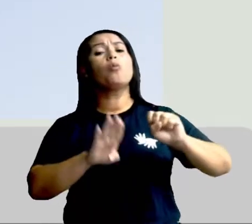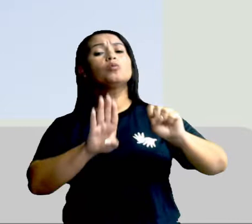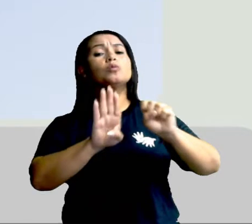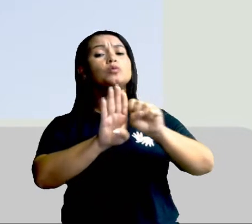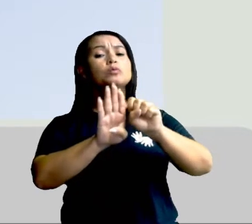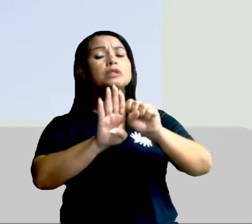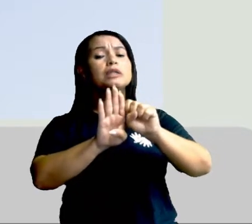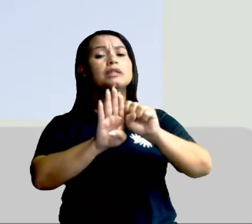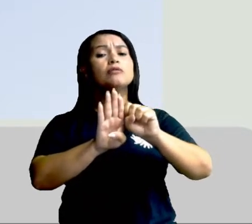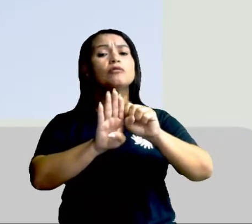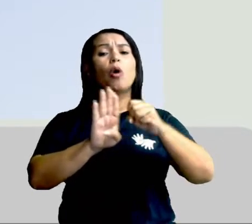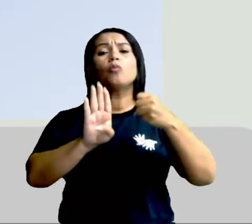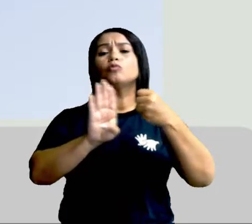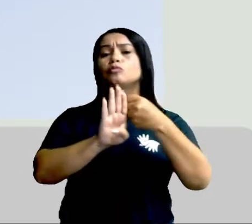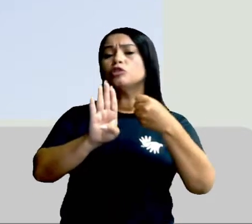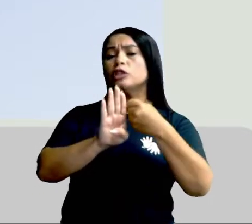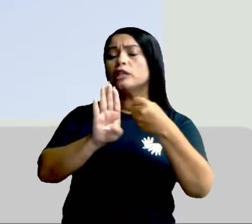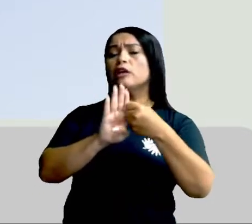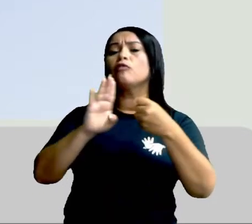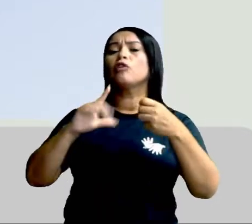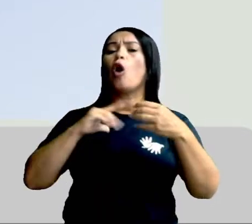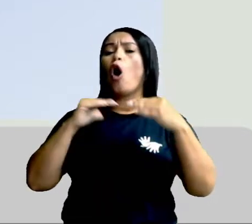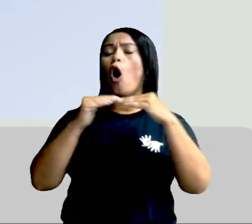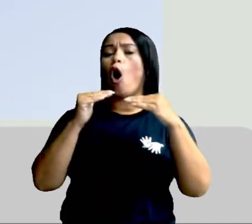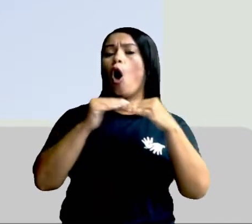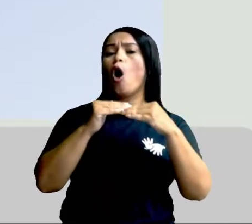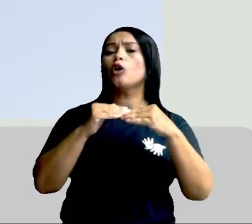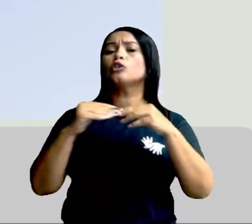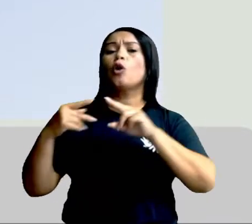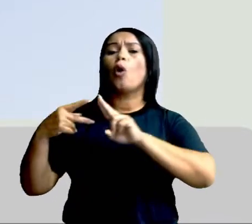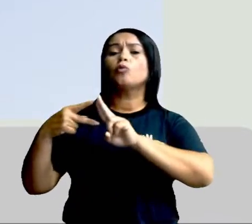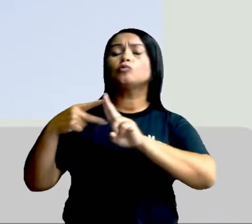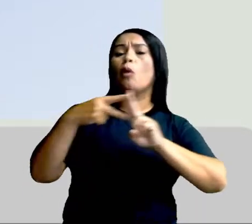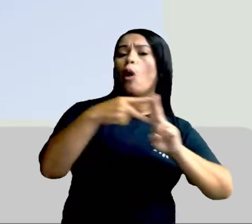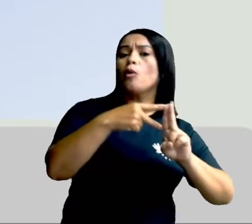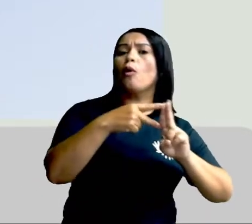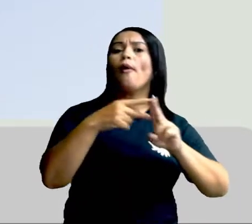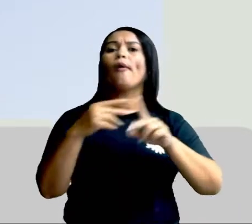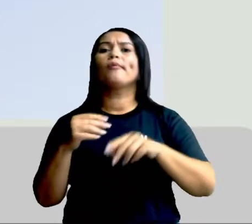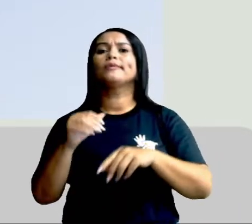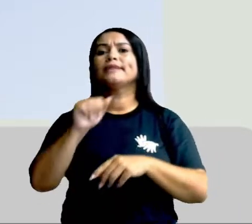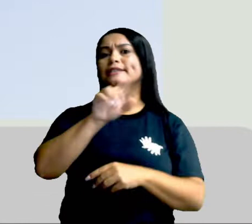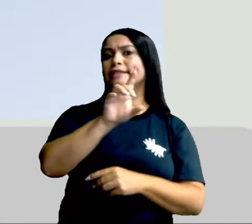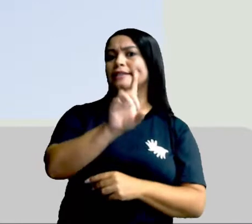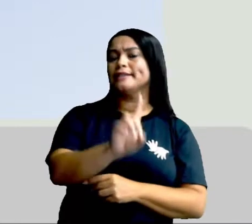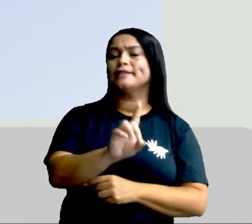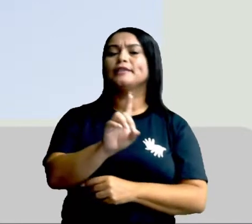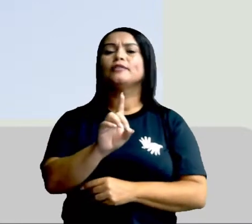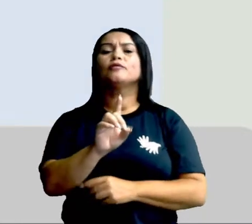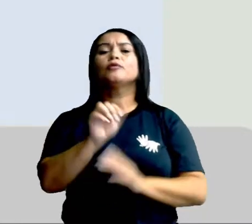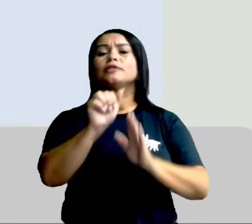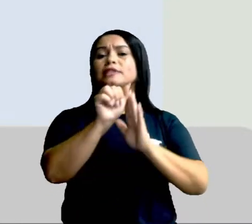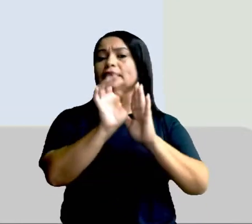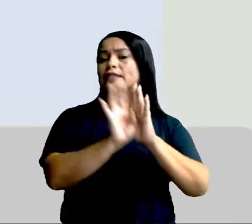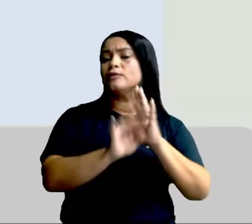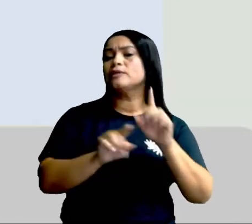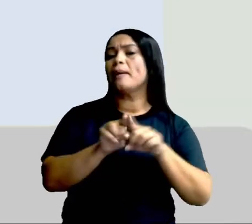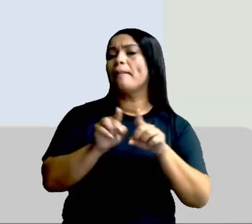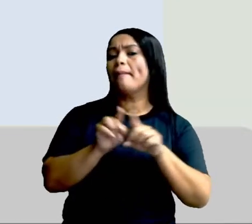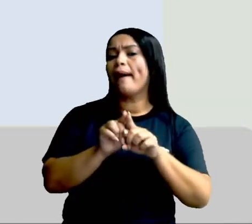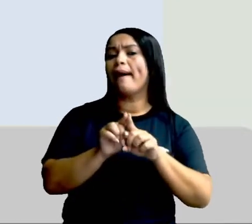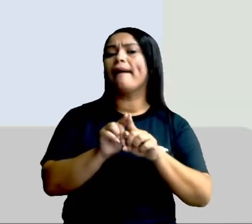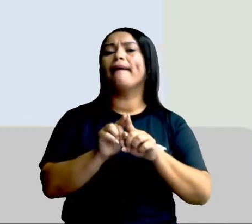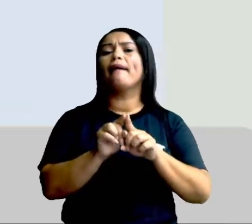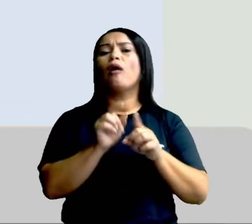substantivos concordem com os pronomes, com os artigos, com os adjetivos, entre outros, tá? Ali tem pronome, mas a